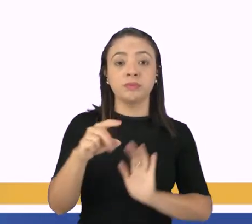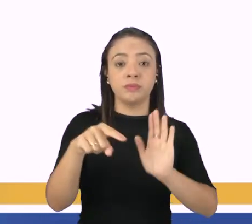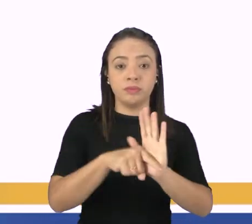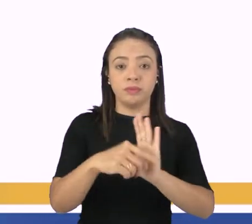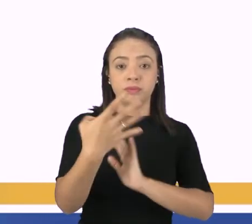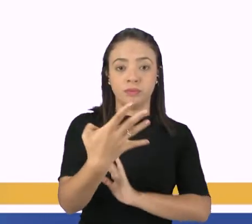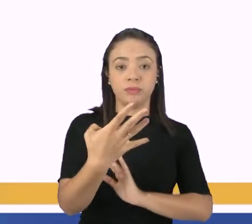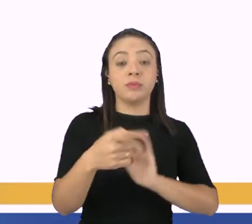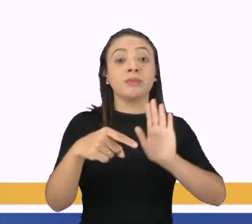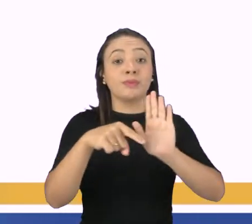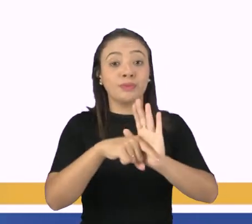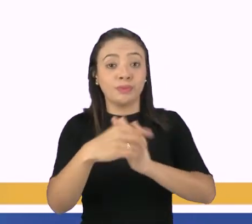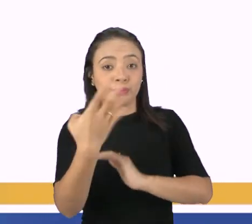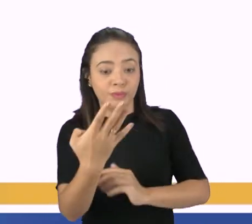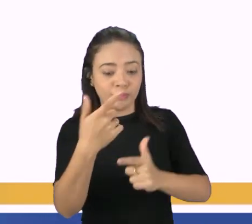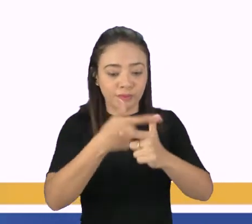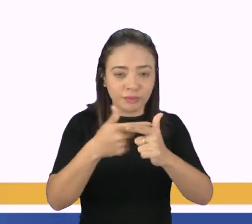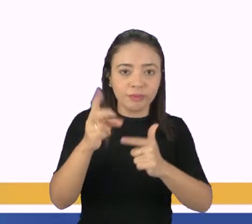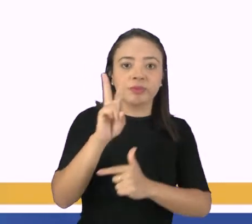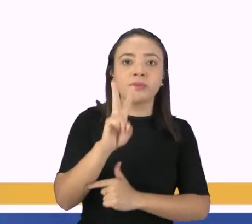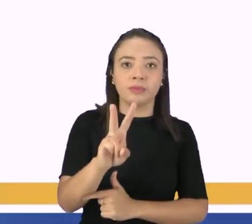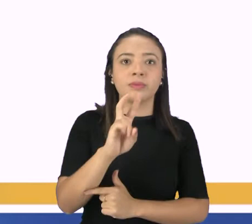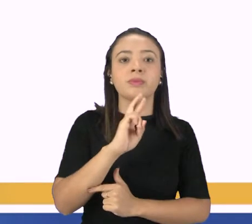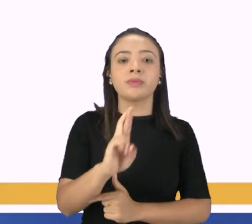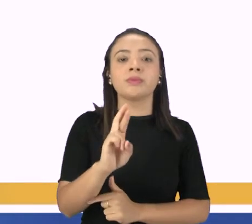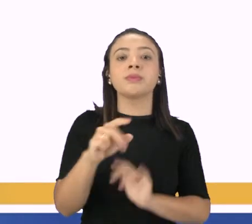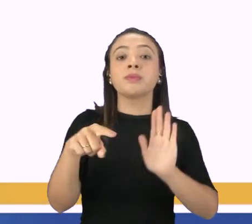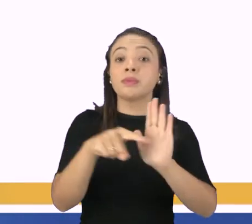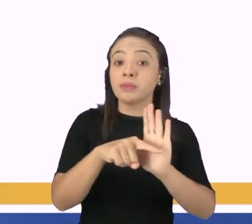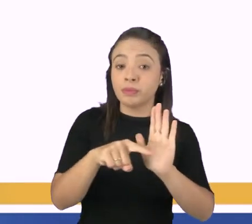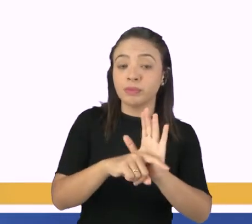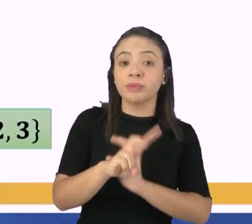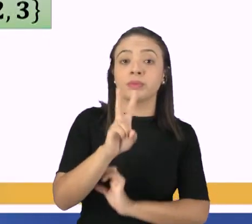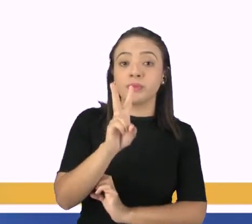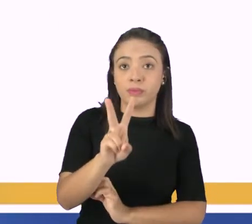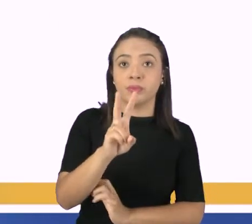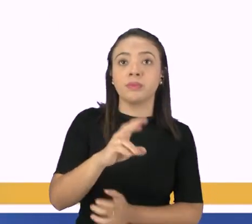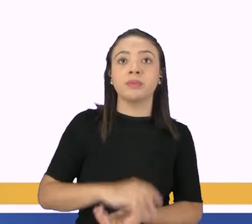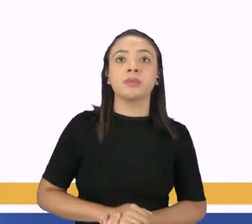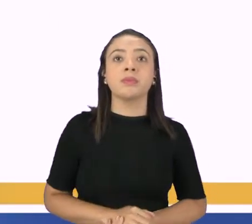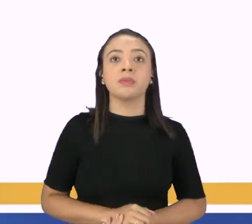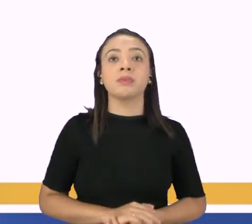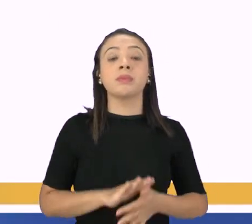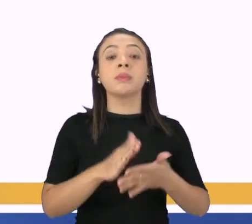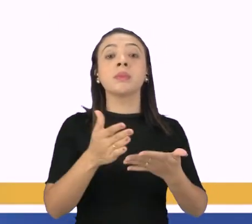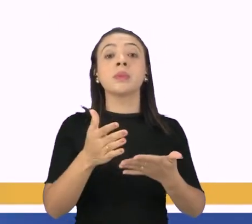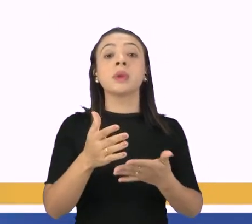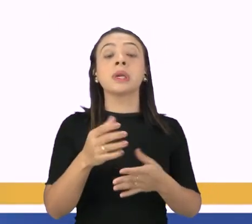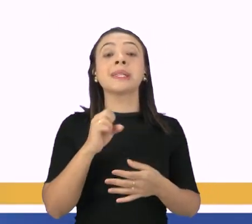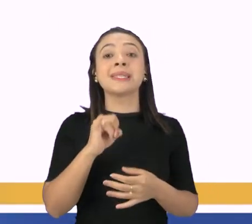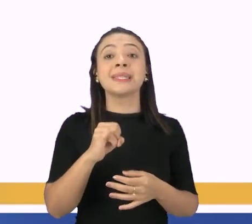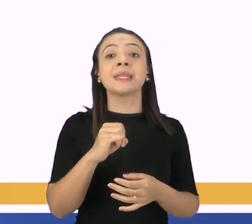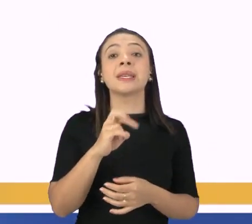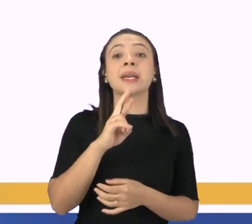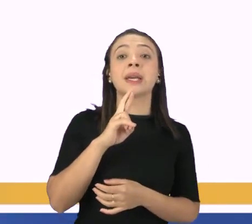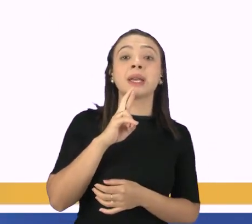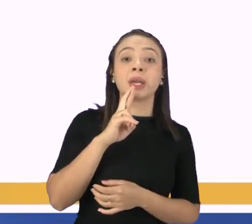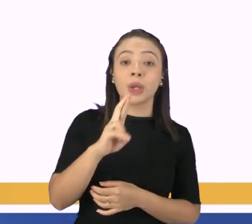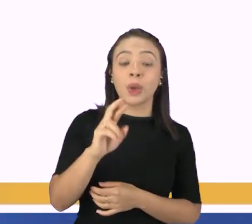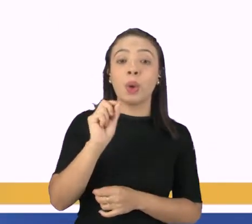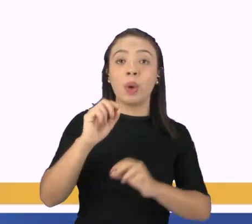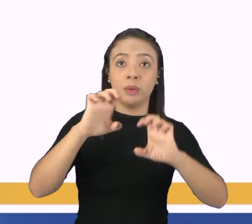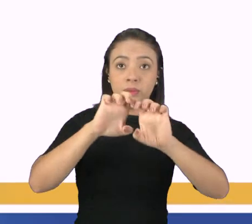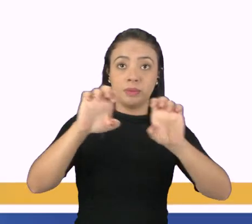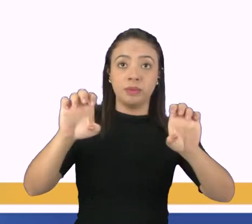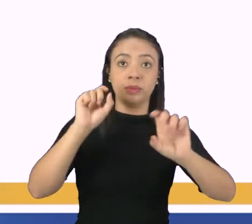e menos 4 dividido para 2 é igual a menos 2. Então, quer dizer que a solução dessa